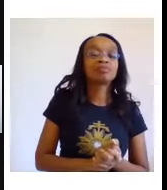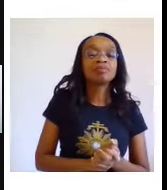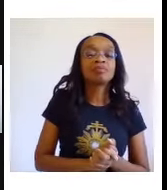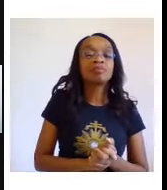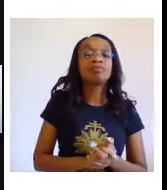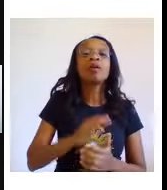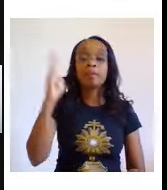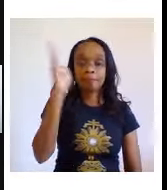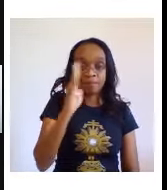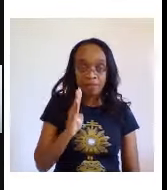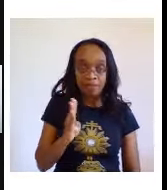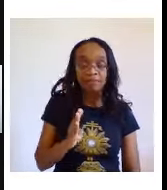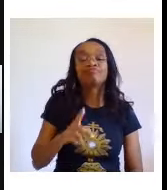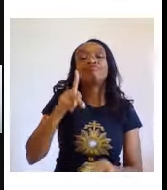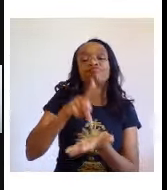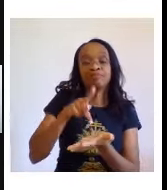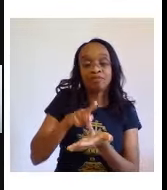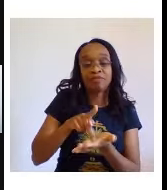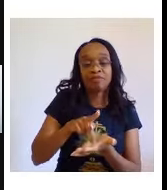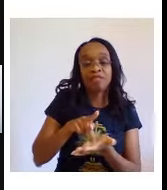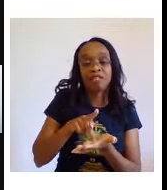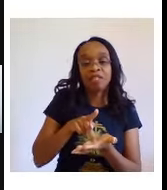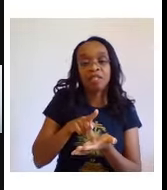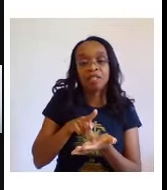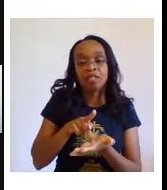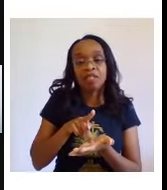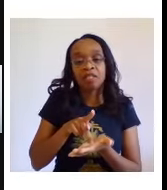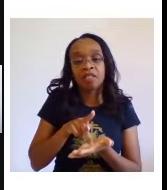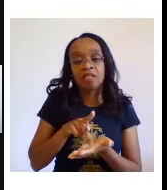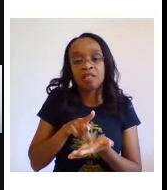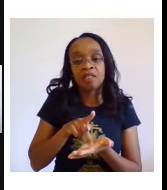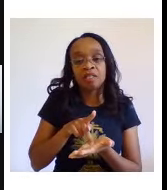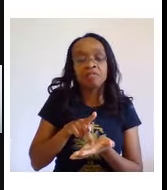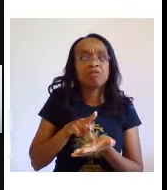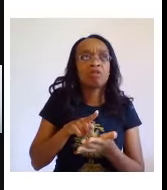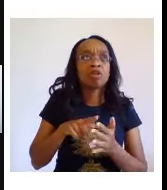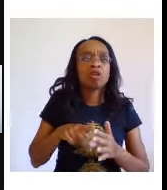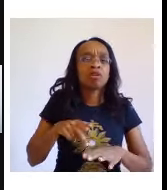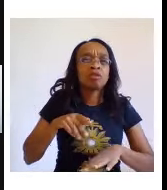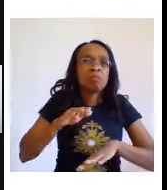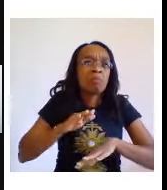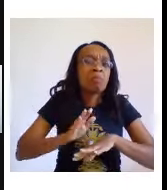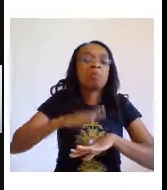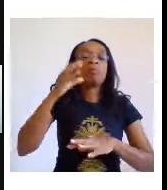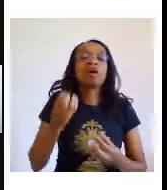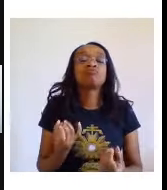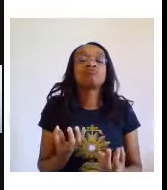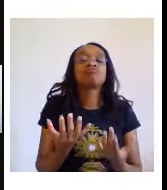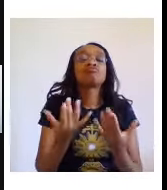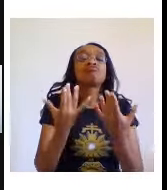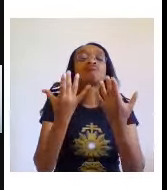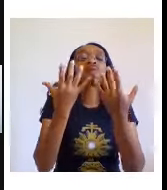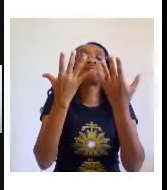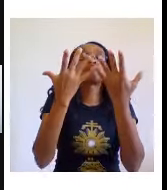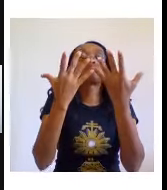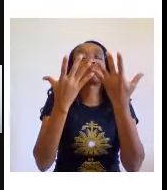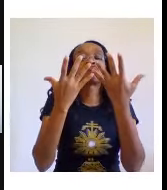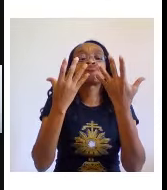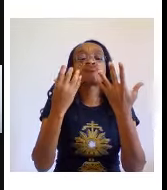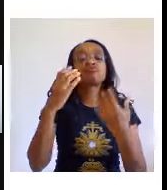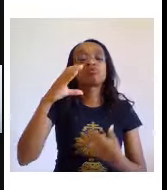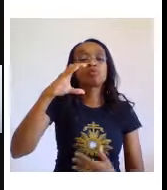o contexto do Brasil, de fato, o Brasil ele não é um dos principais emissores dos gases de efeito estufa,